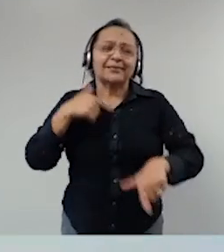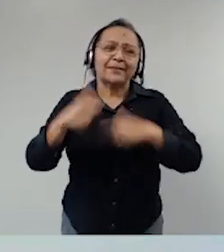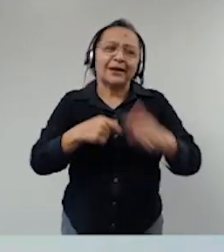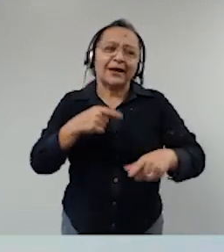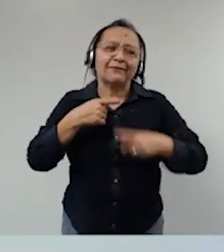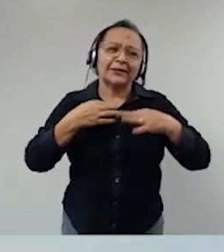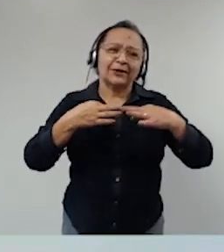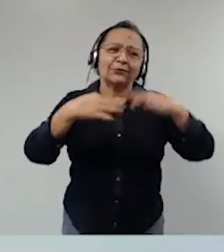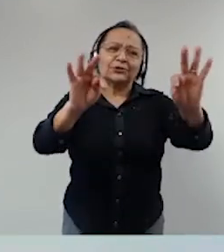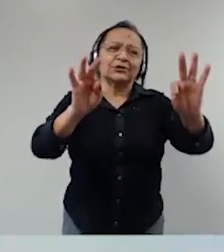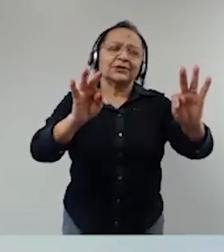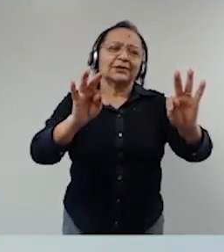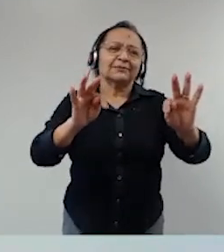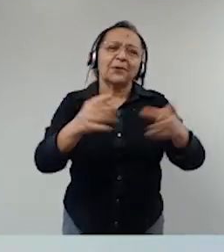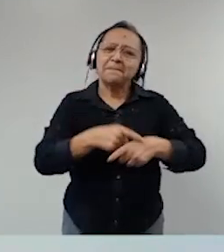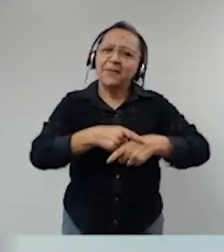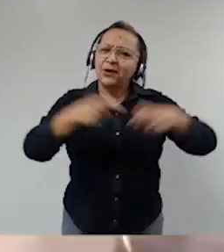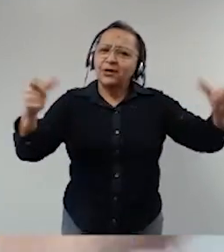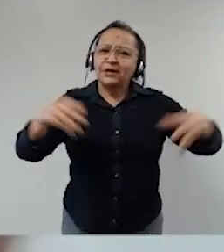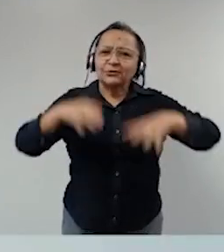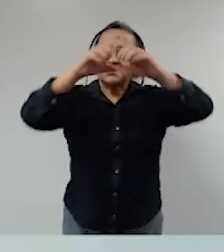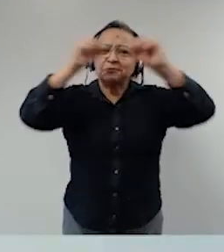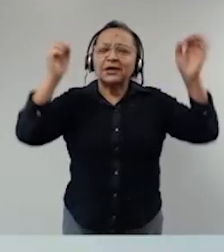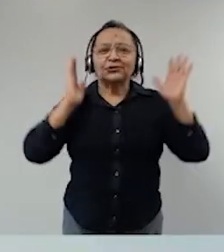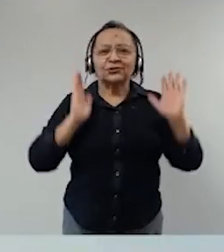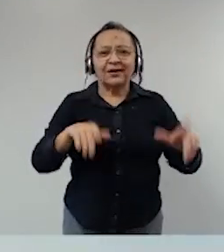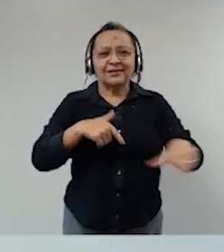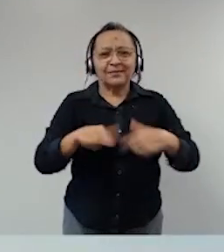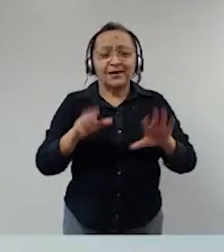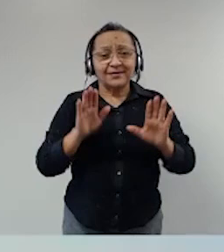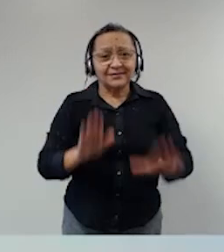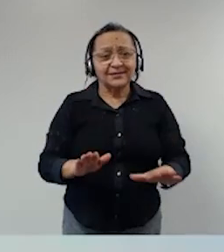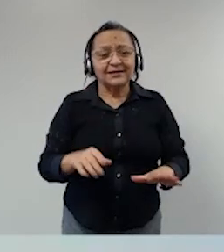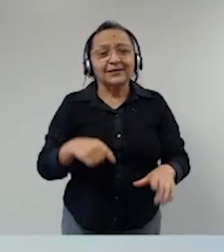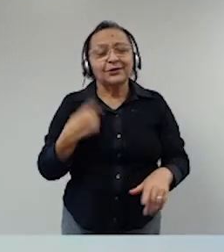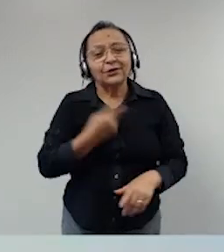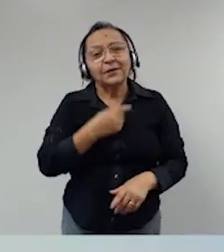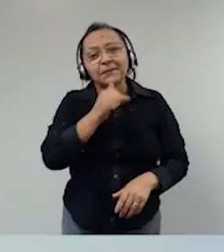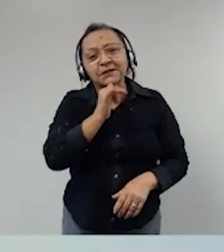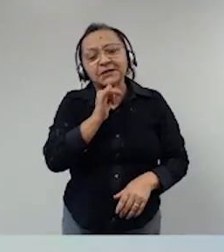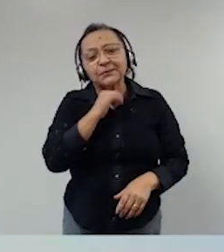Grande parte dos tribunais já atua. Por exemplo, nós podemos